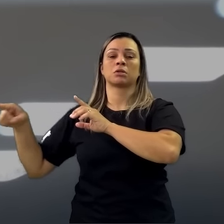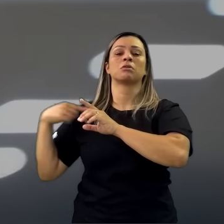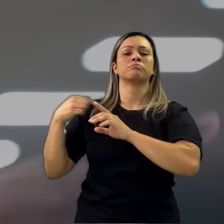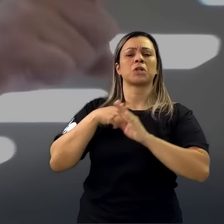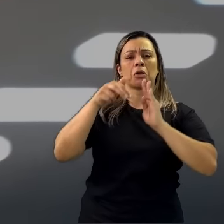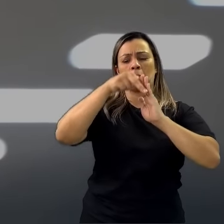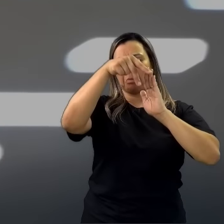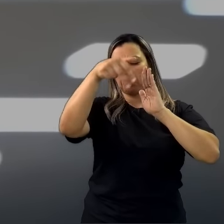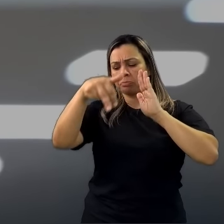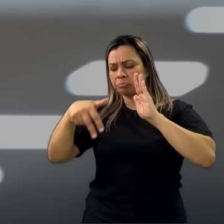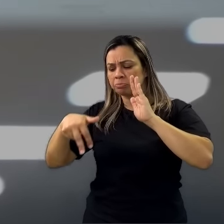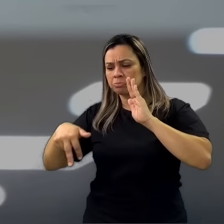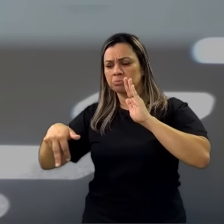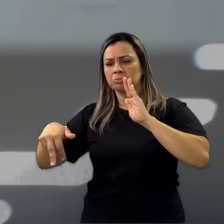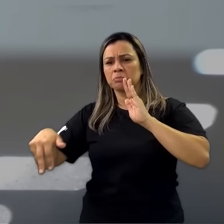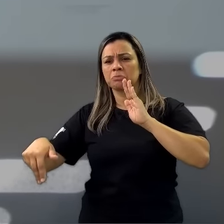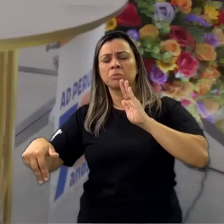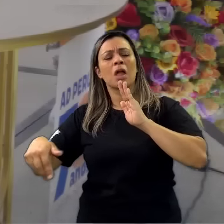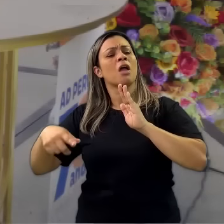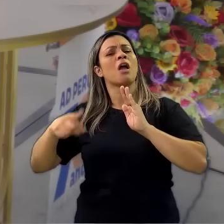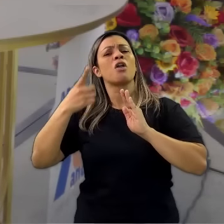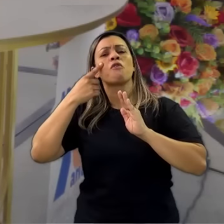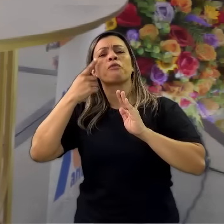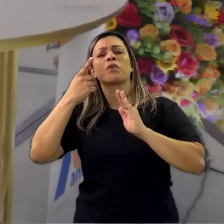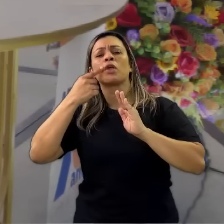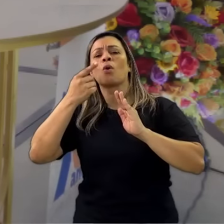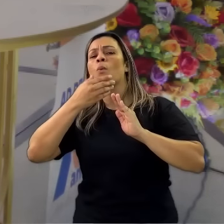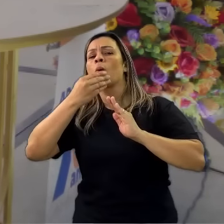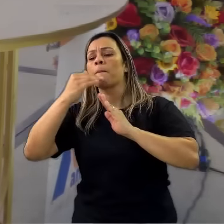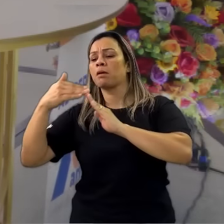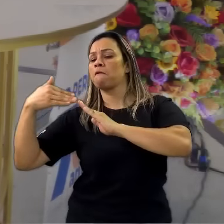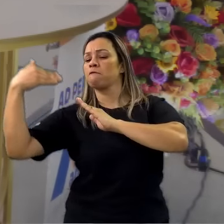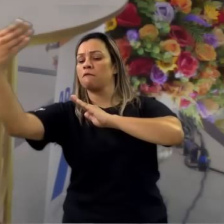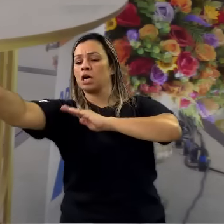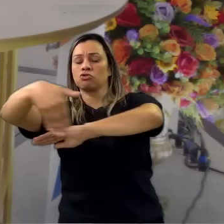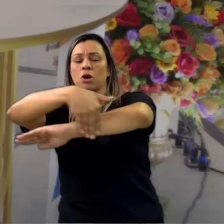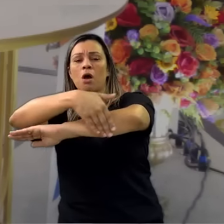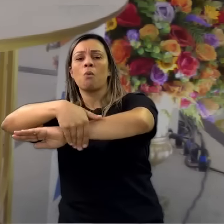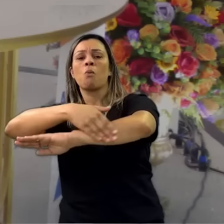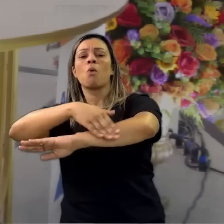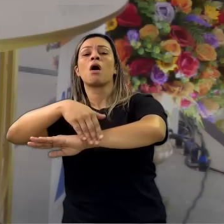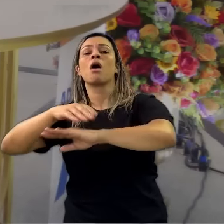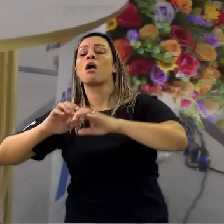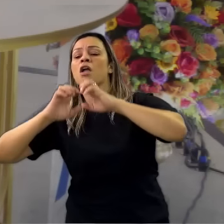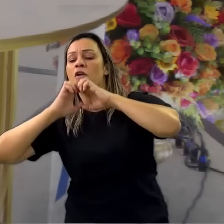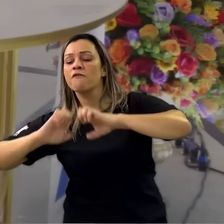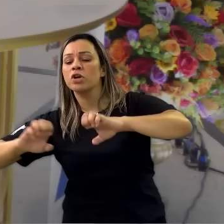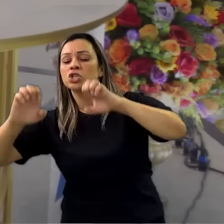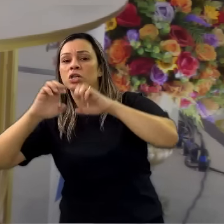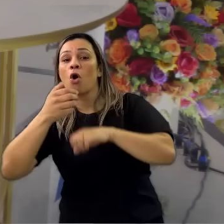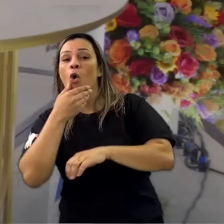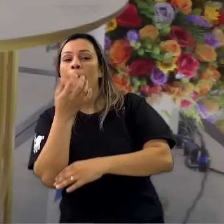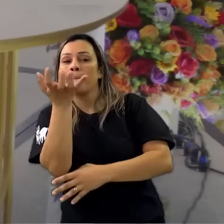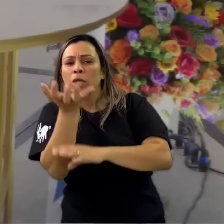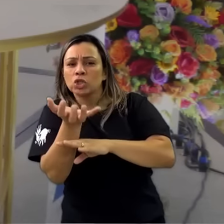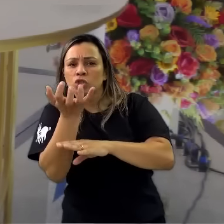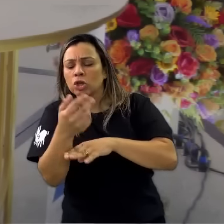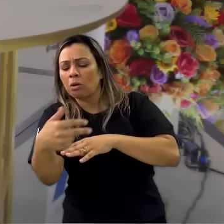irmãos que estava conosco na sala tava do outro lado da rua na calçada da igreja evangelizando um mendigo deitado na sarjeta